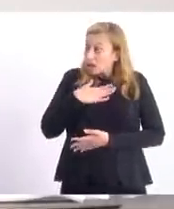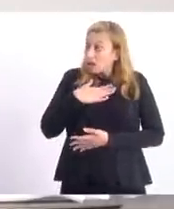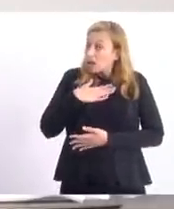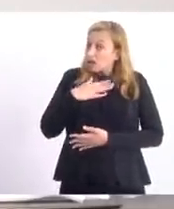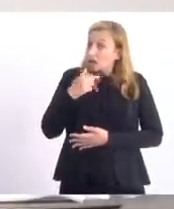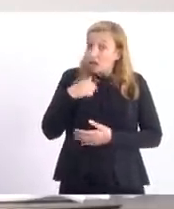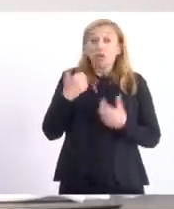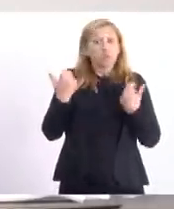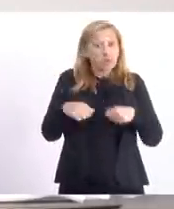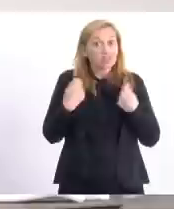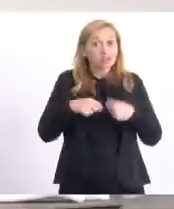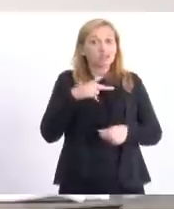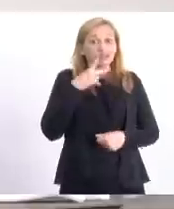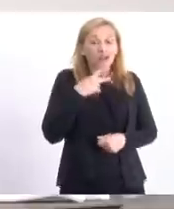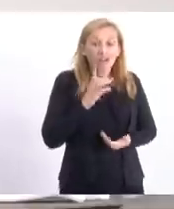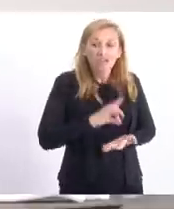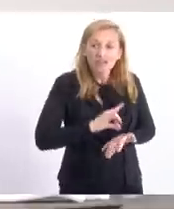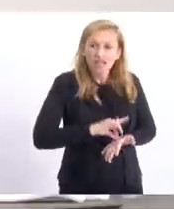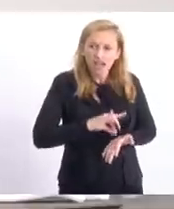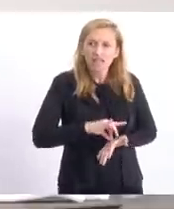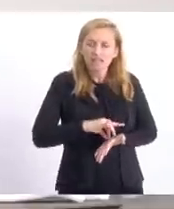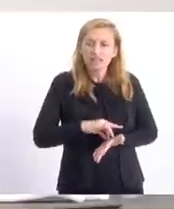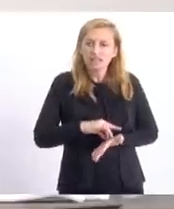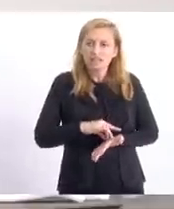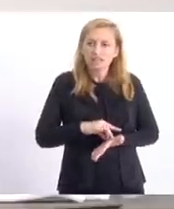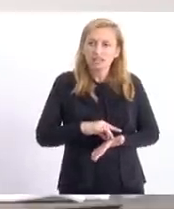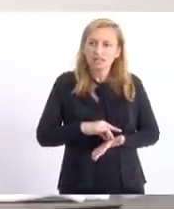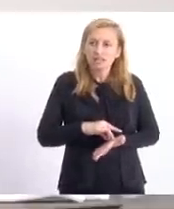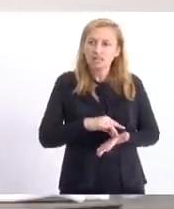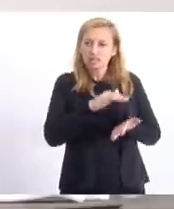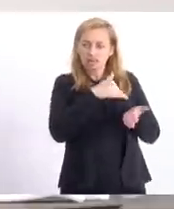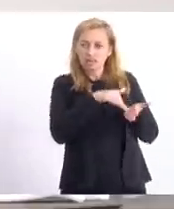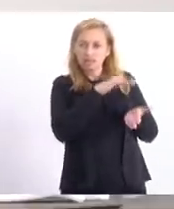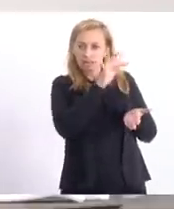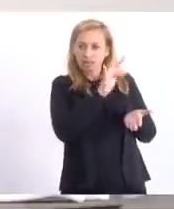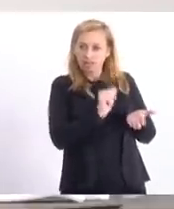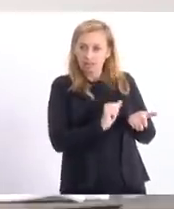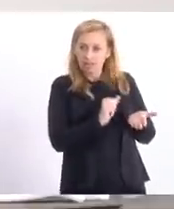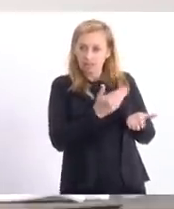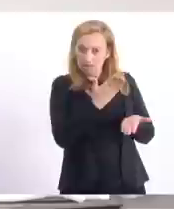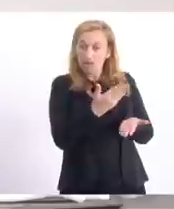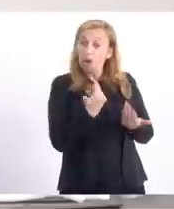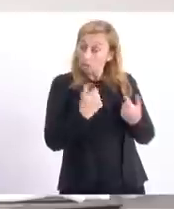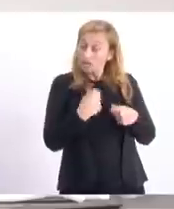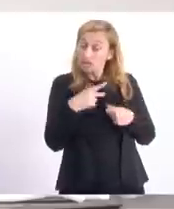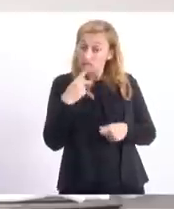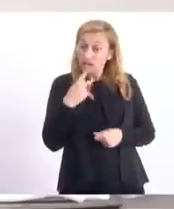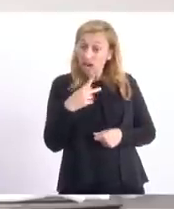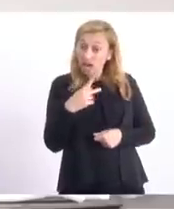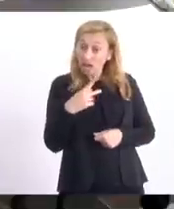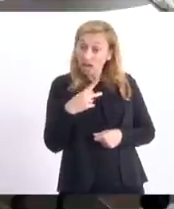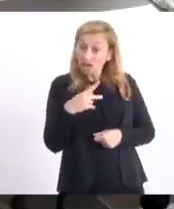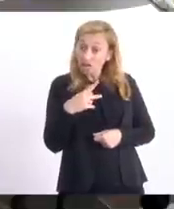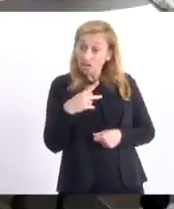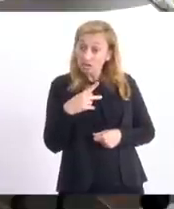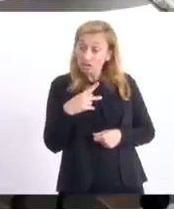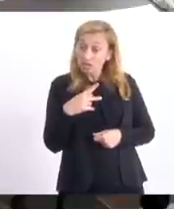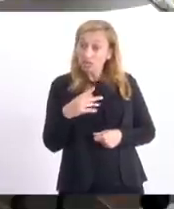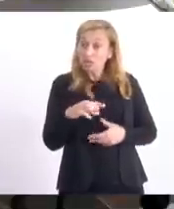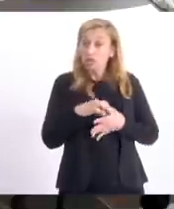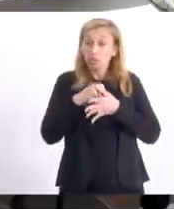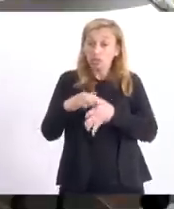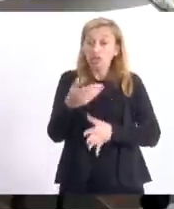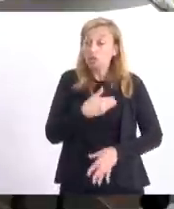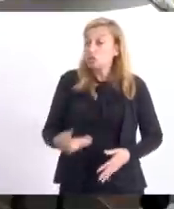eu preciso dizer aqui, estou do lado do meu secretário de Fazenda, eu preciso dizer aquilo que como líder do